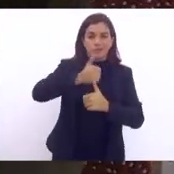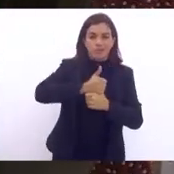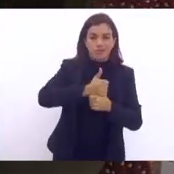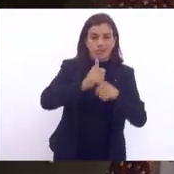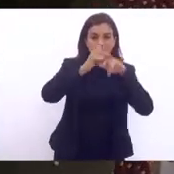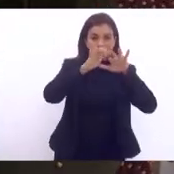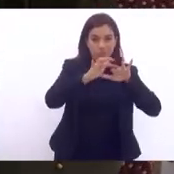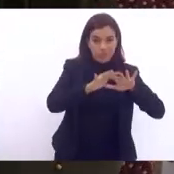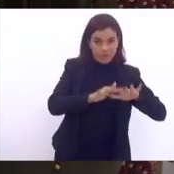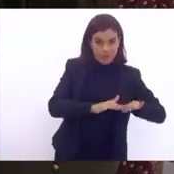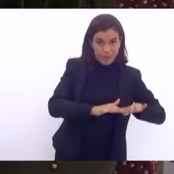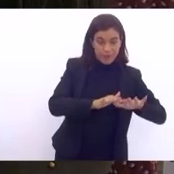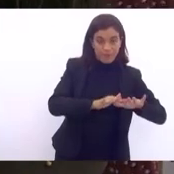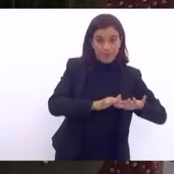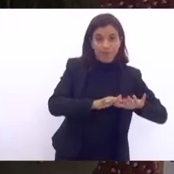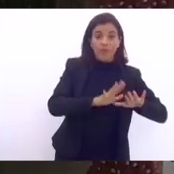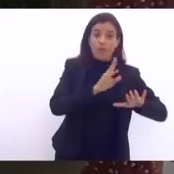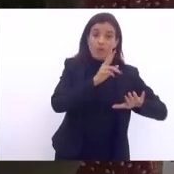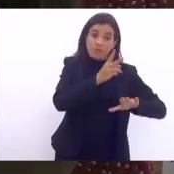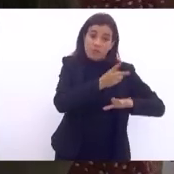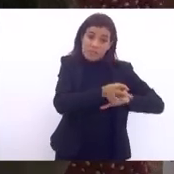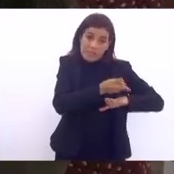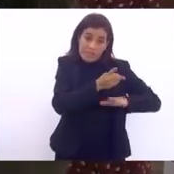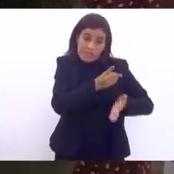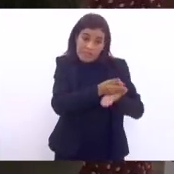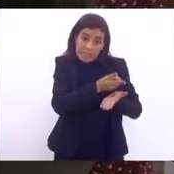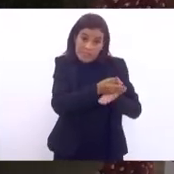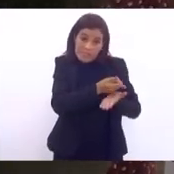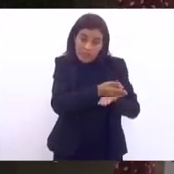a publicação, pegava as emendas,